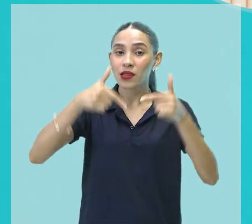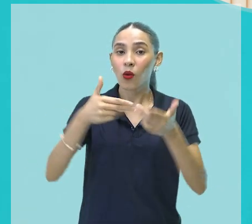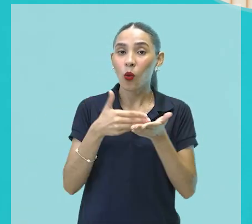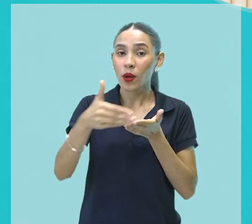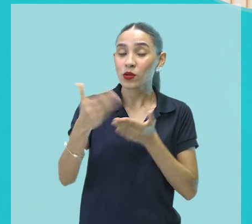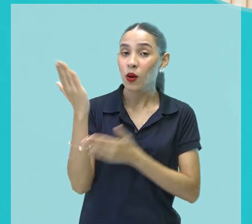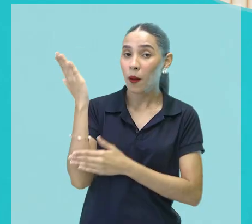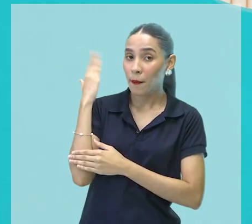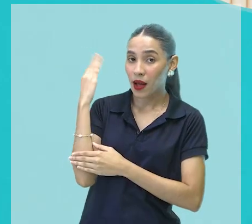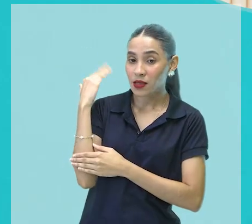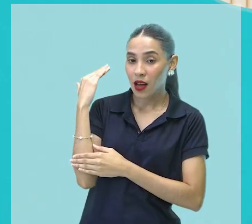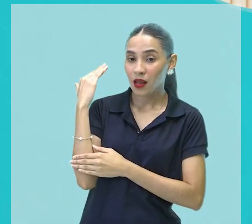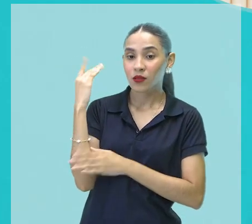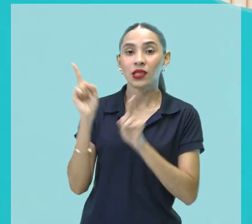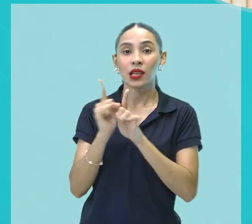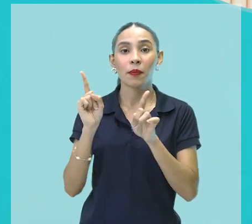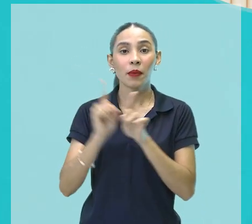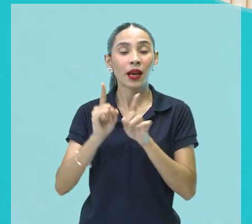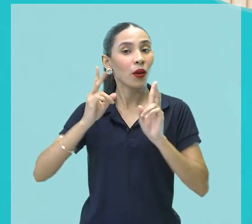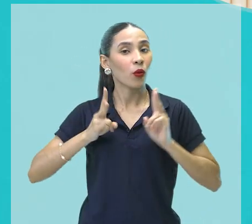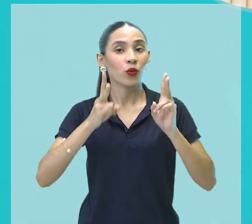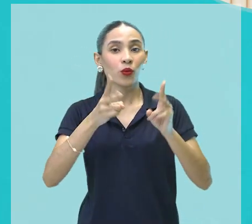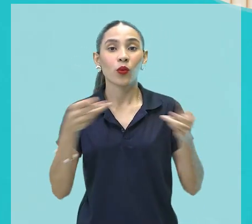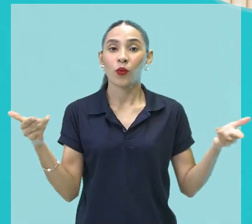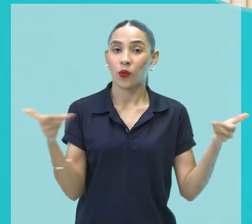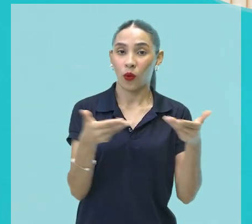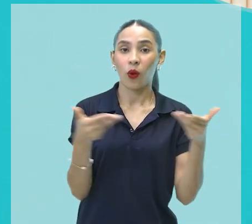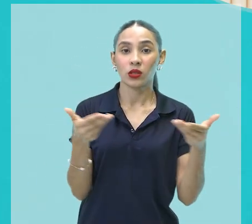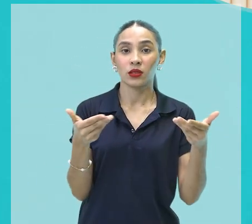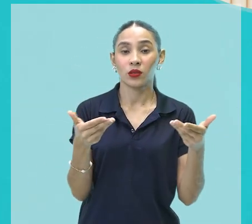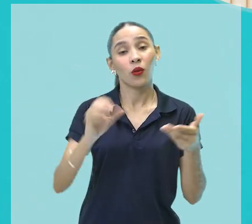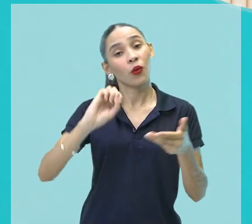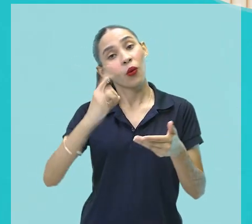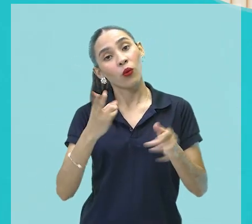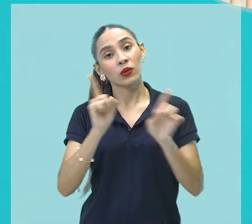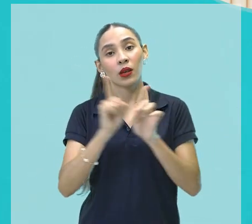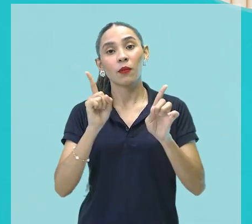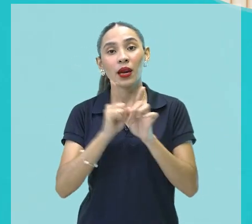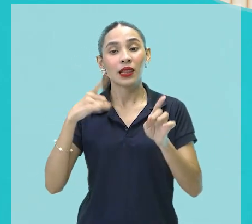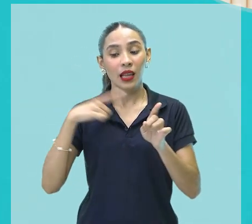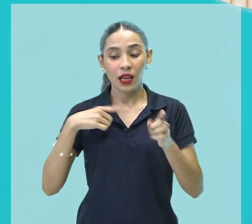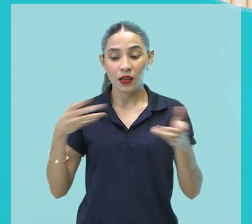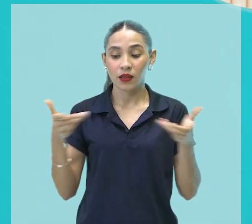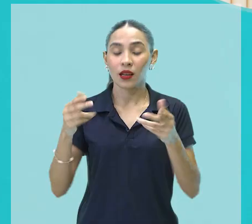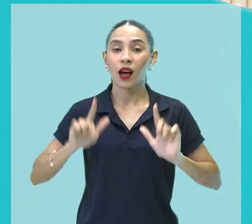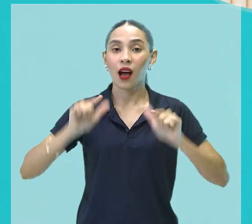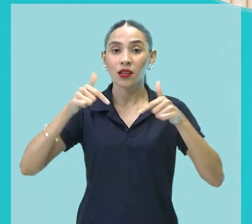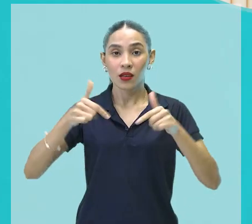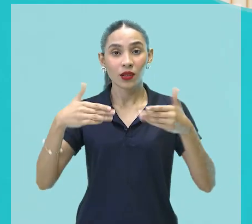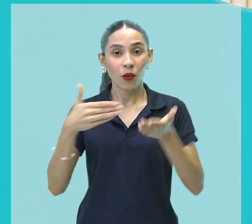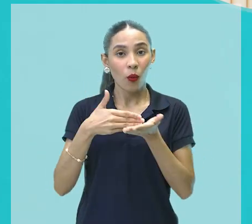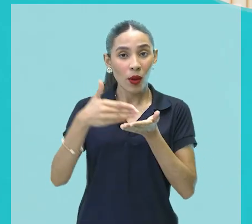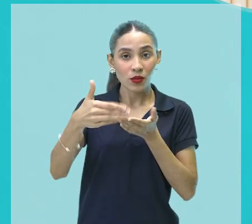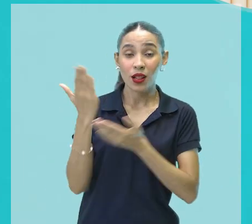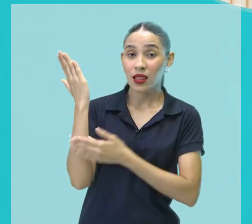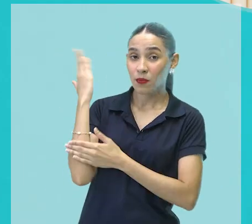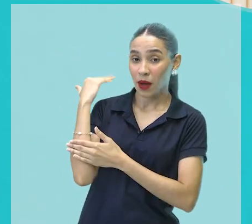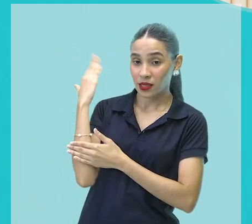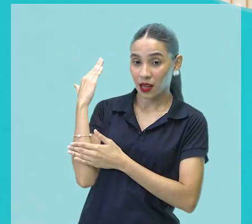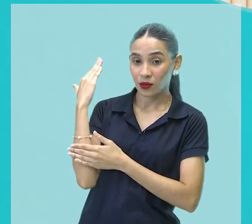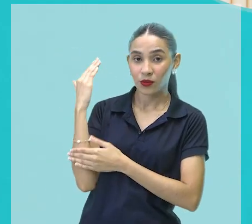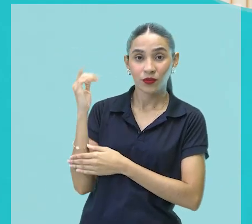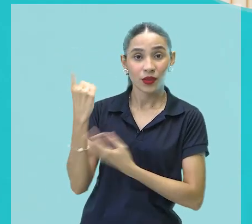passado, ela perdura até o presente, ou ela tem impacto no presente, tá? Então, começou lá atrás,